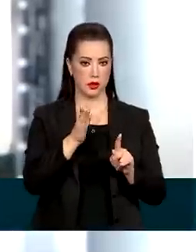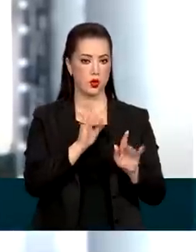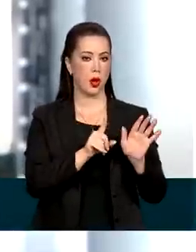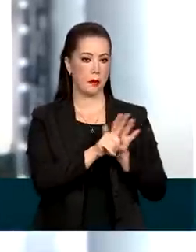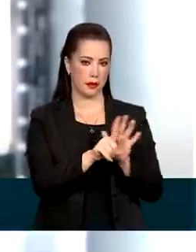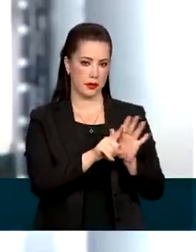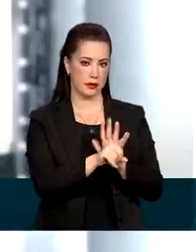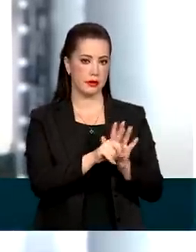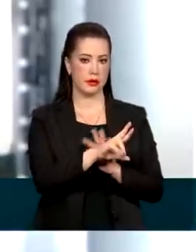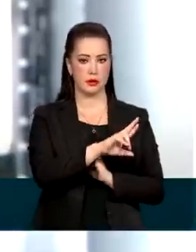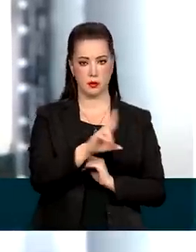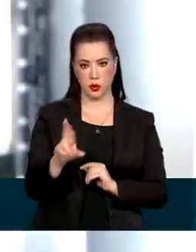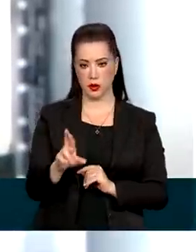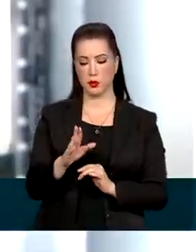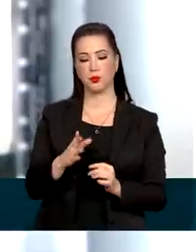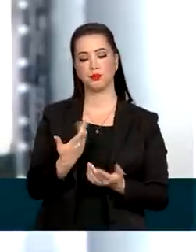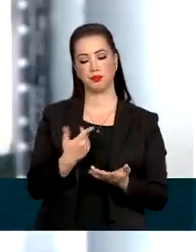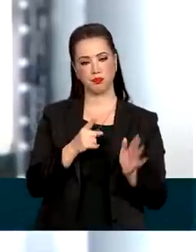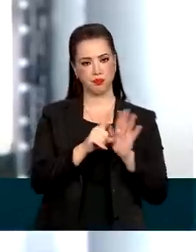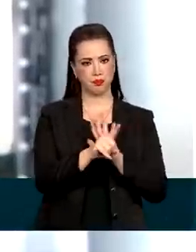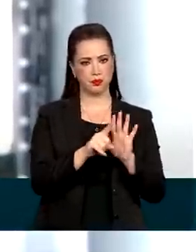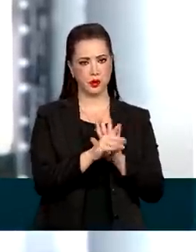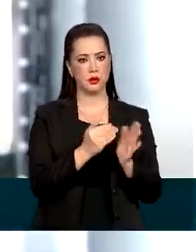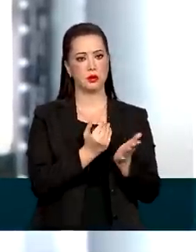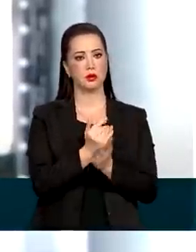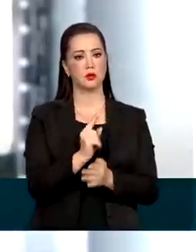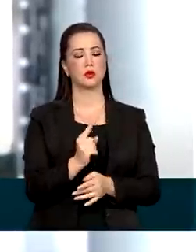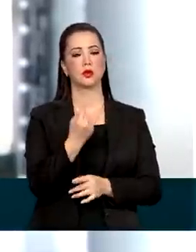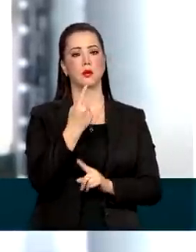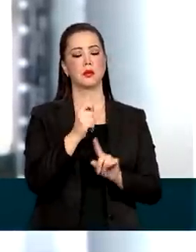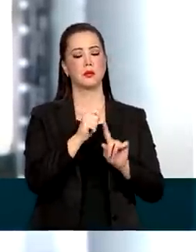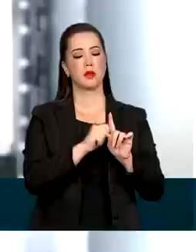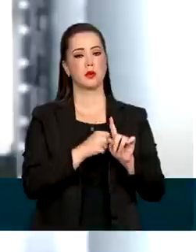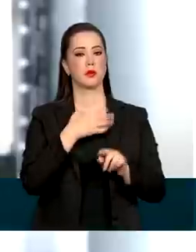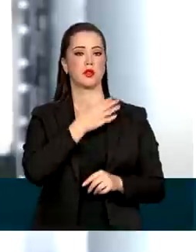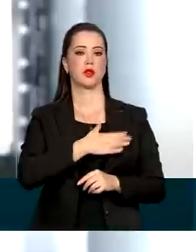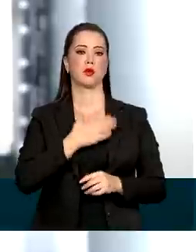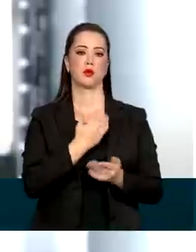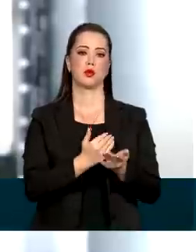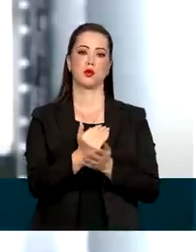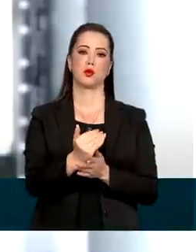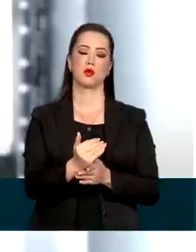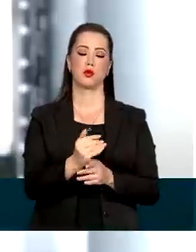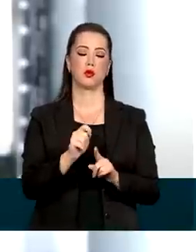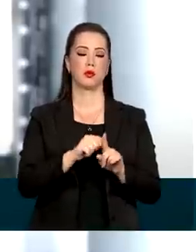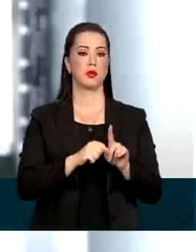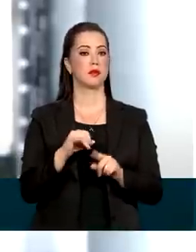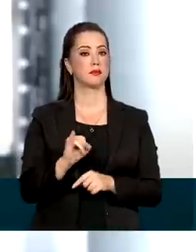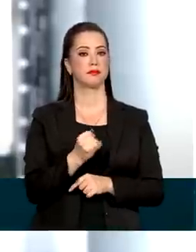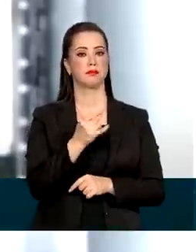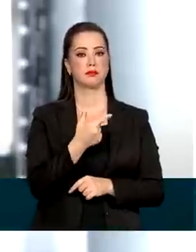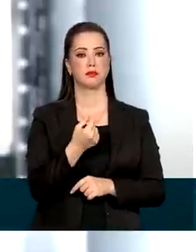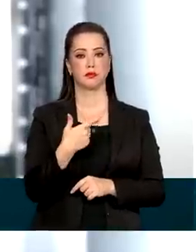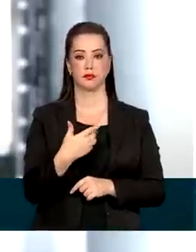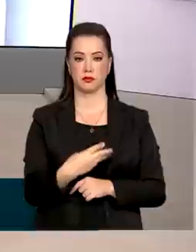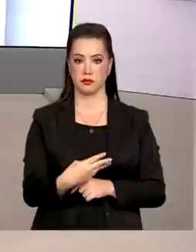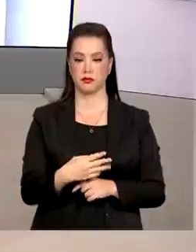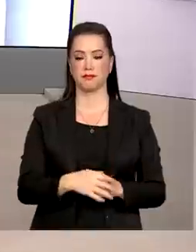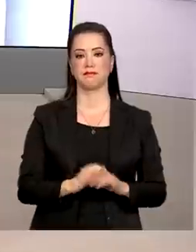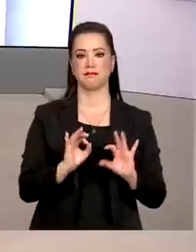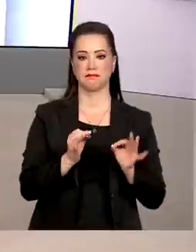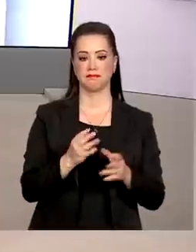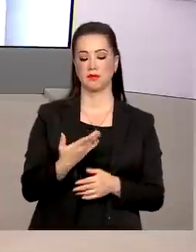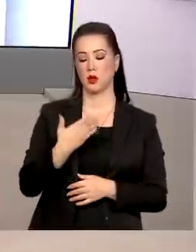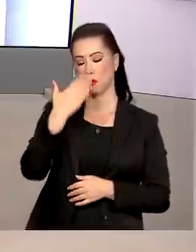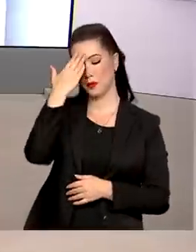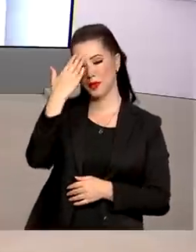o Censo 2022 está em campo desde 1º de agosto e continua durante o mês de janeiro de 2023 Renata tá